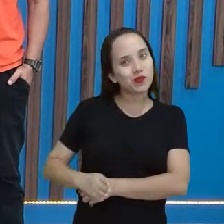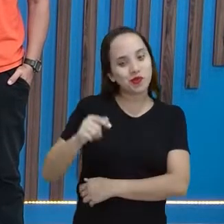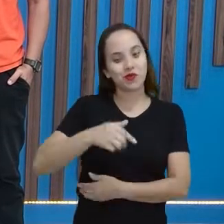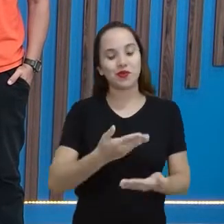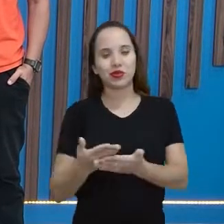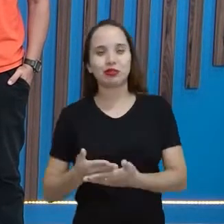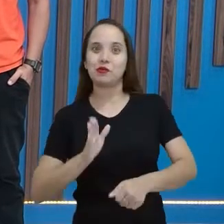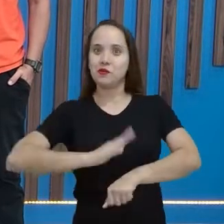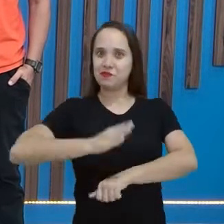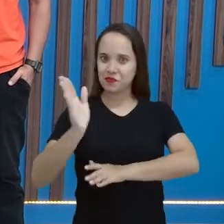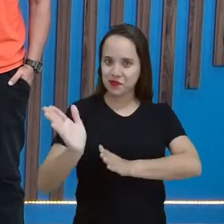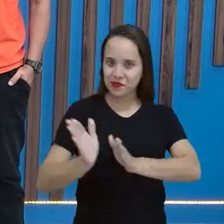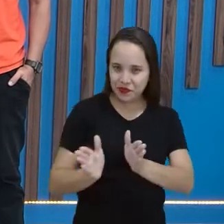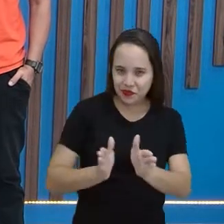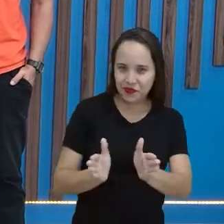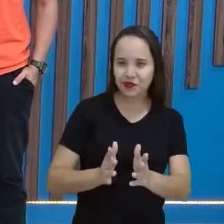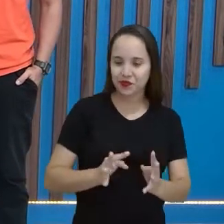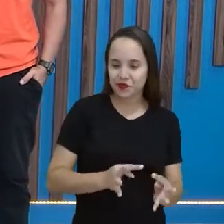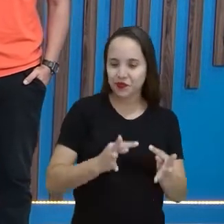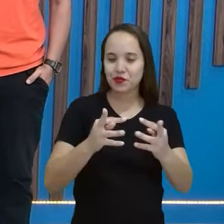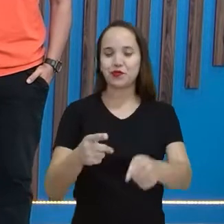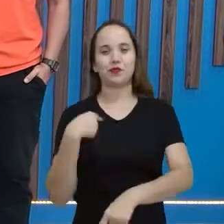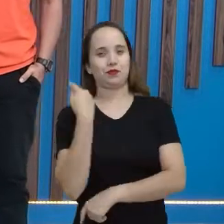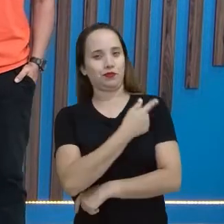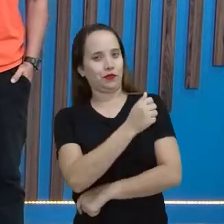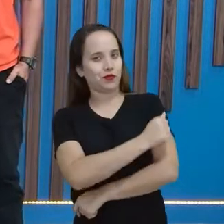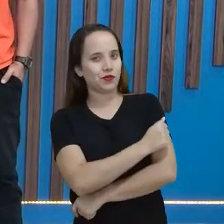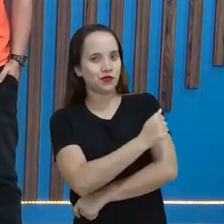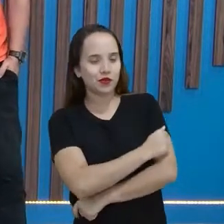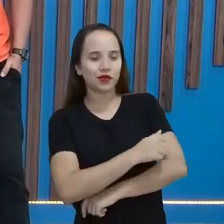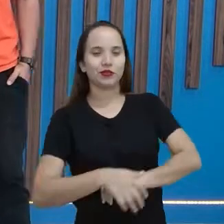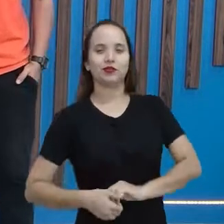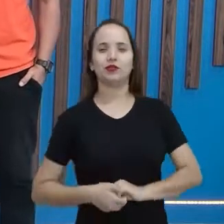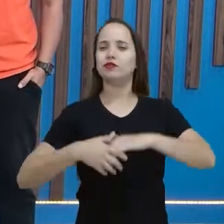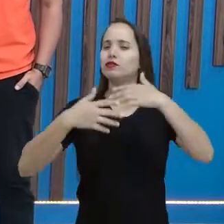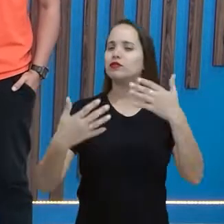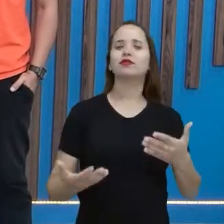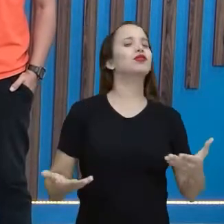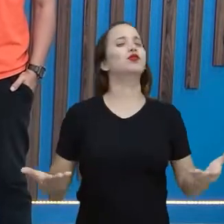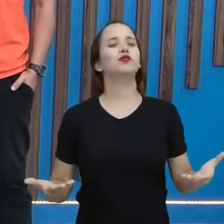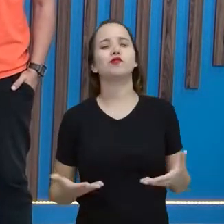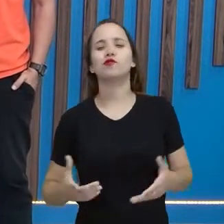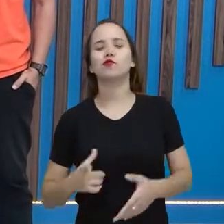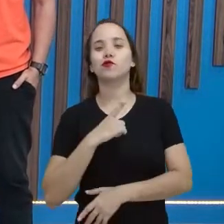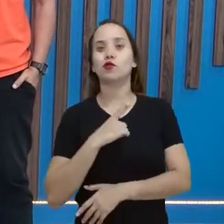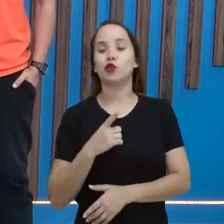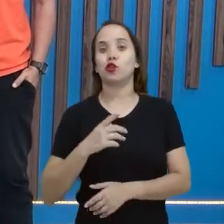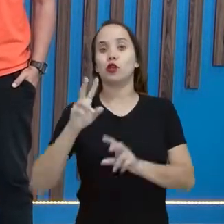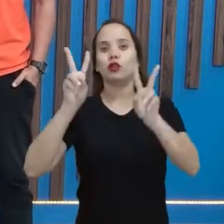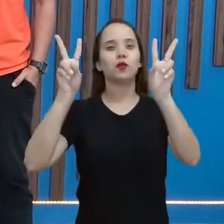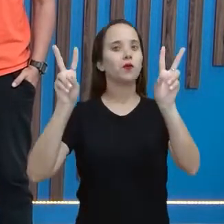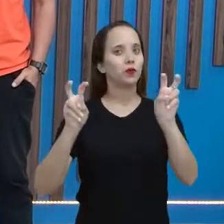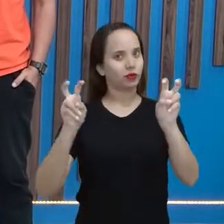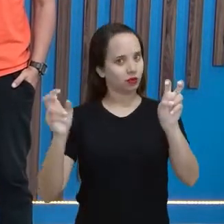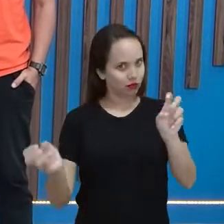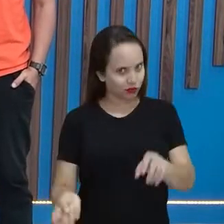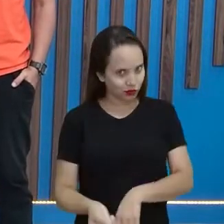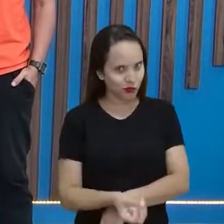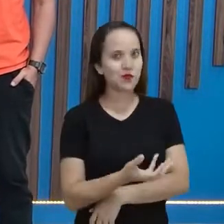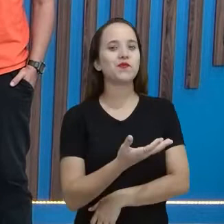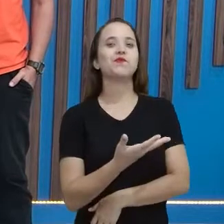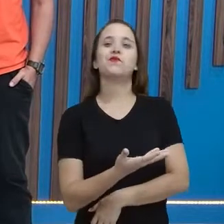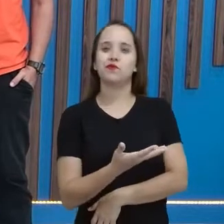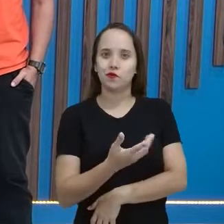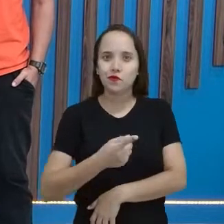vez mais acessível a todos os nossos estudantes. E aí hoje a gente vai trazendo um novo tema para vocês,